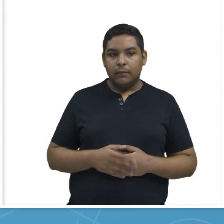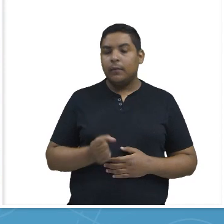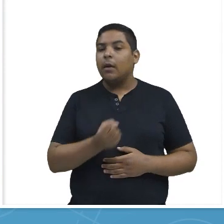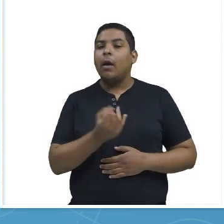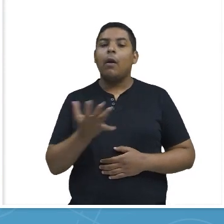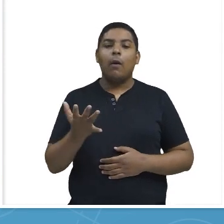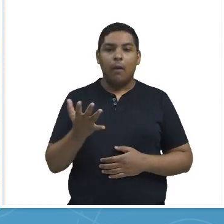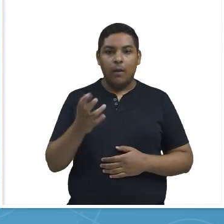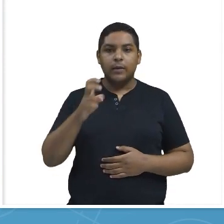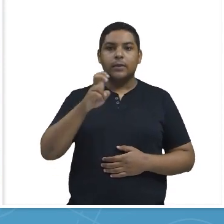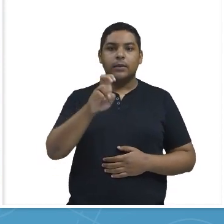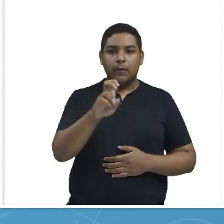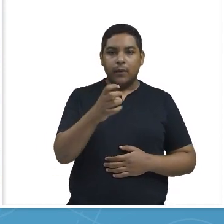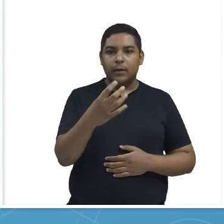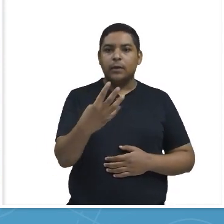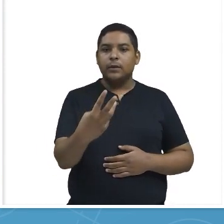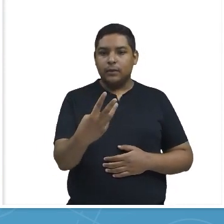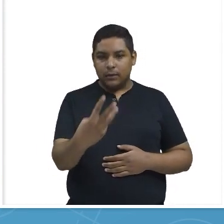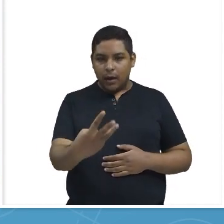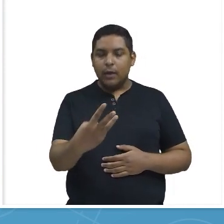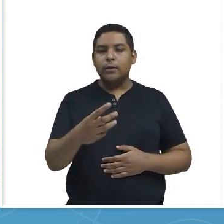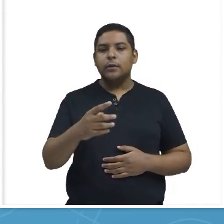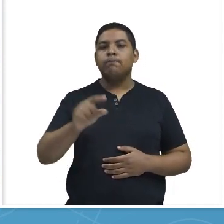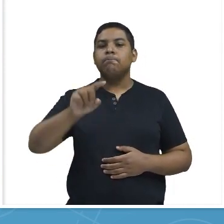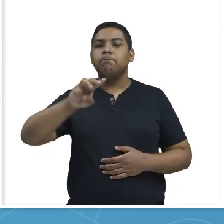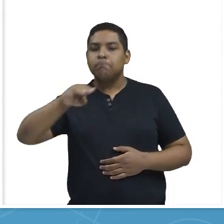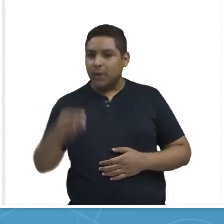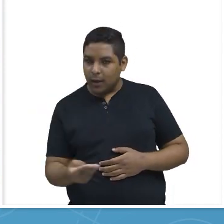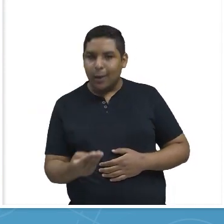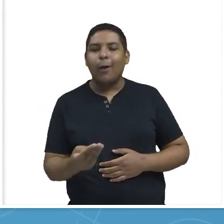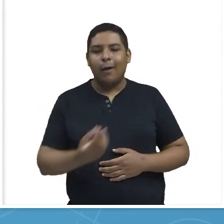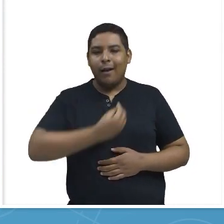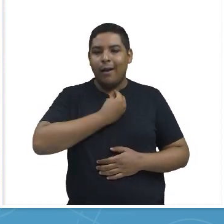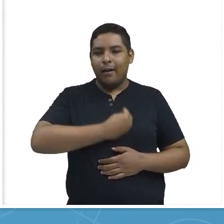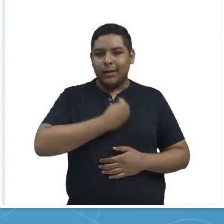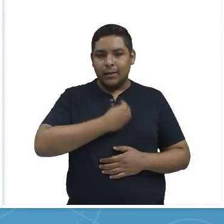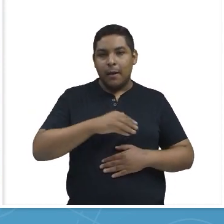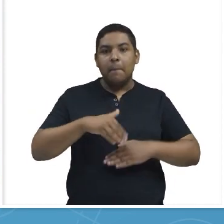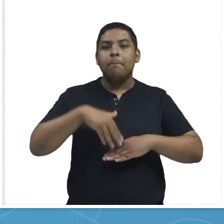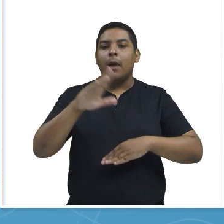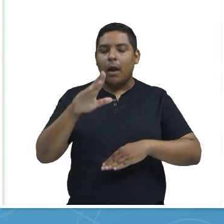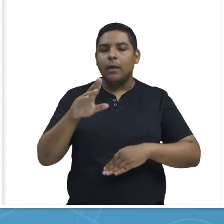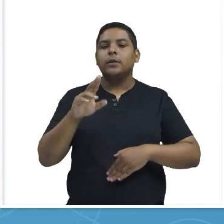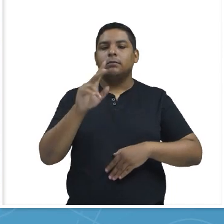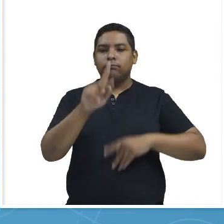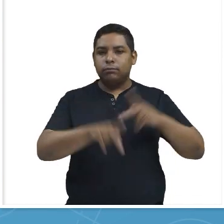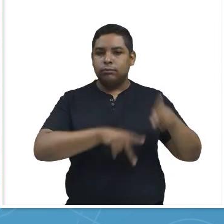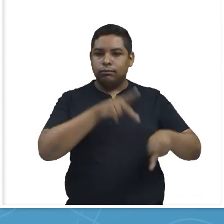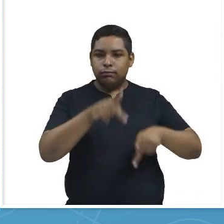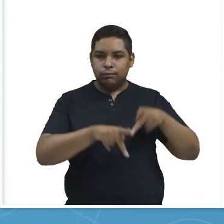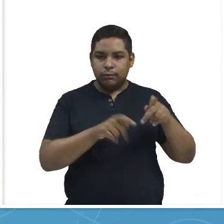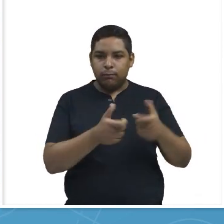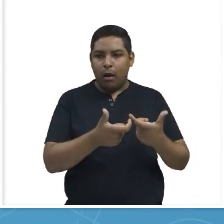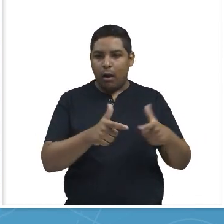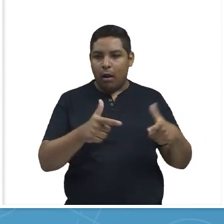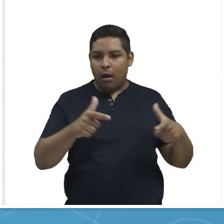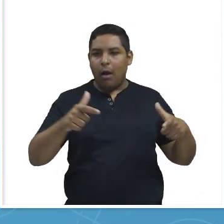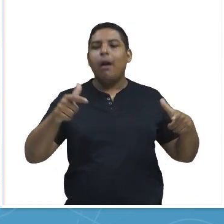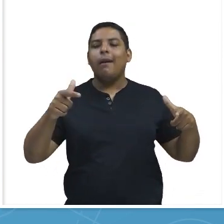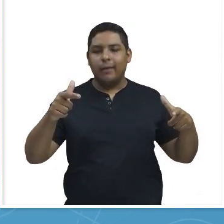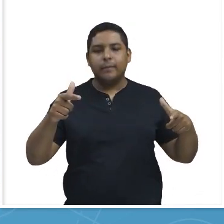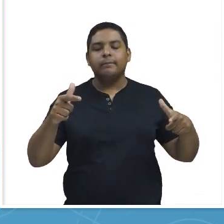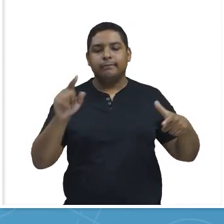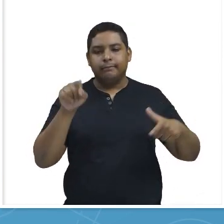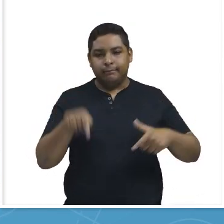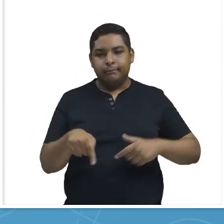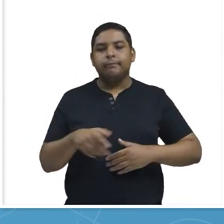53 milhões de habitantes. Então, ele é um dos países mais populosos, most populous country of the United